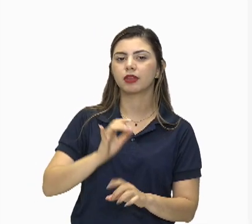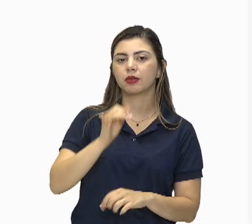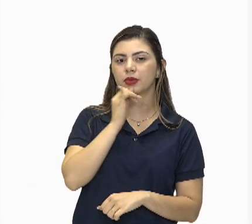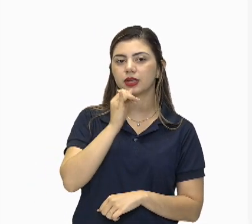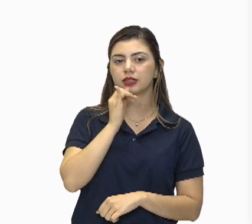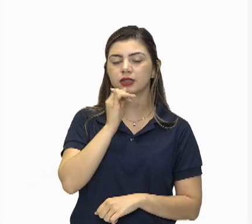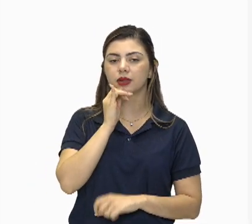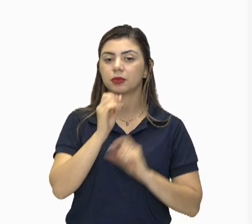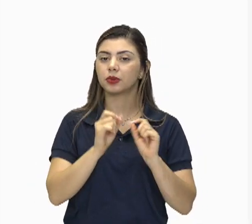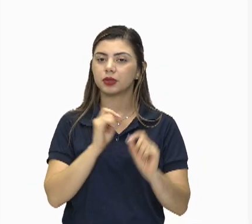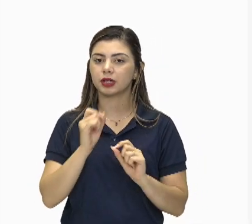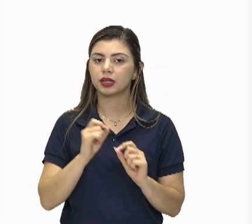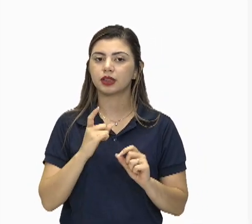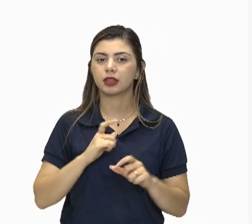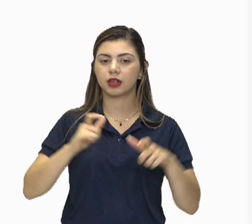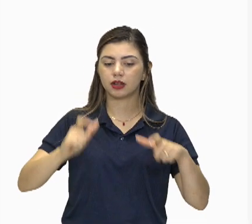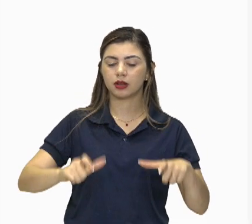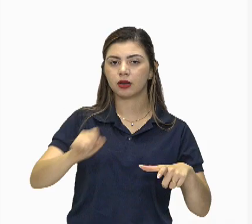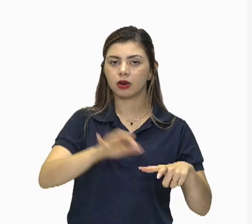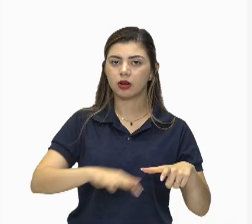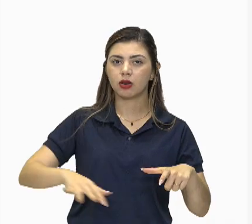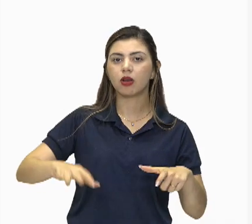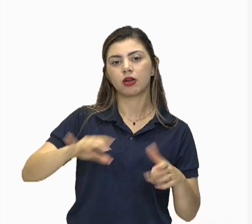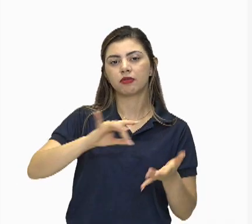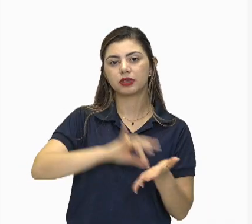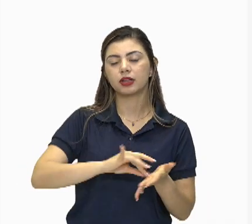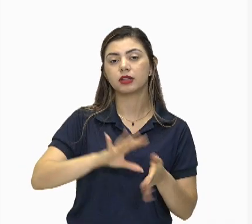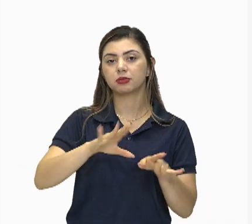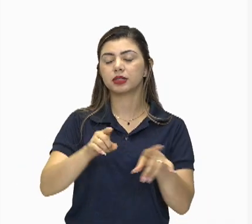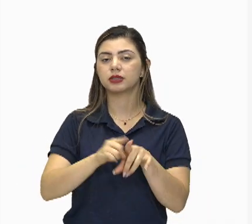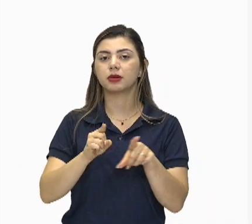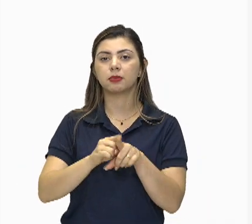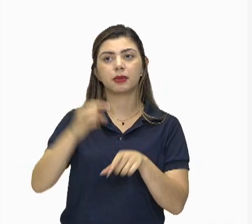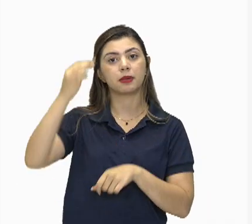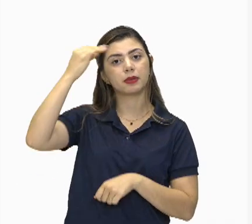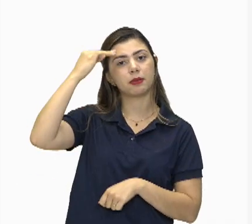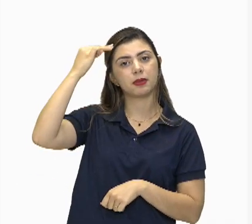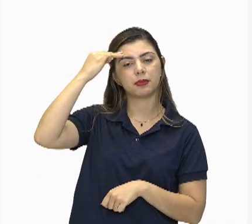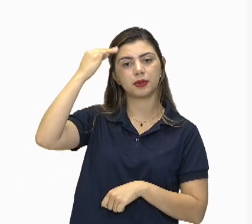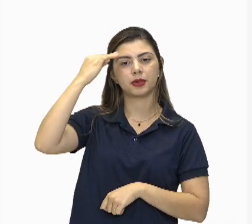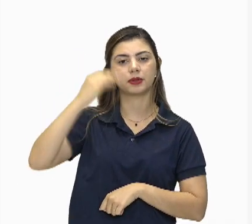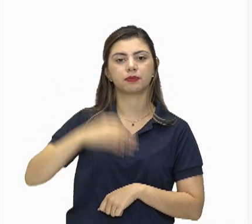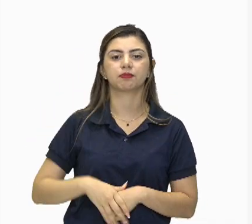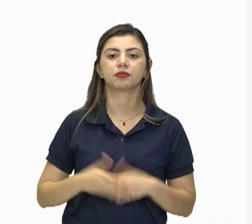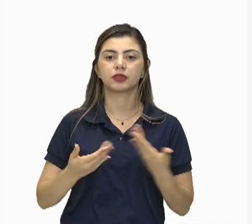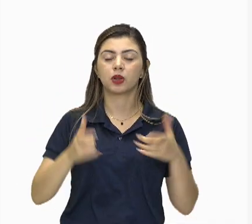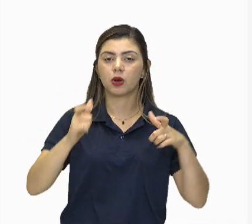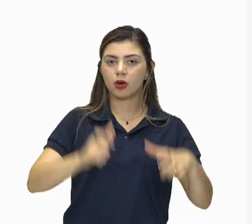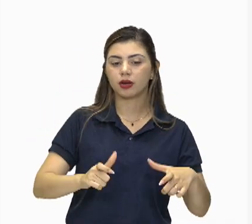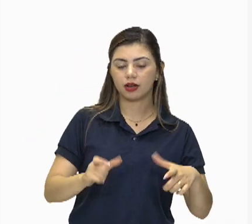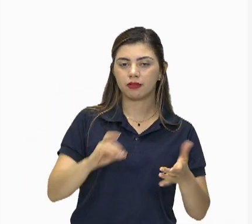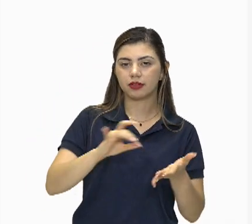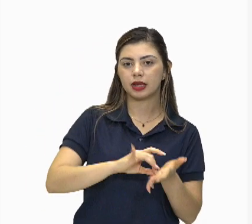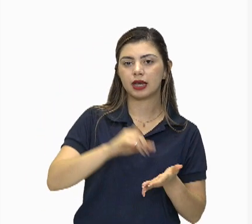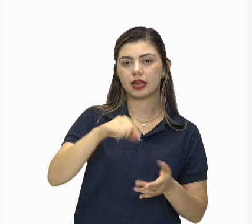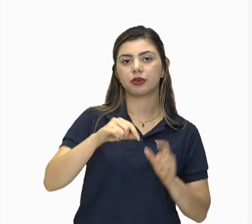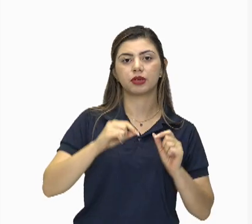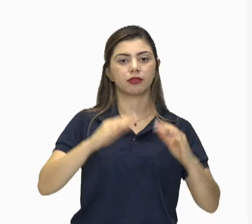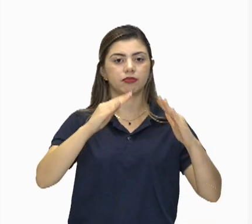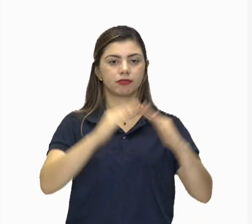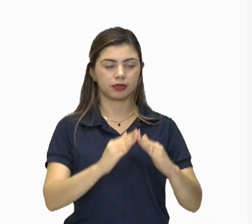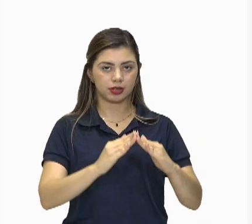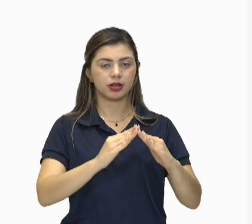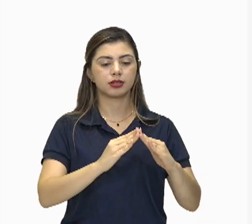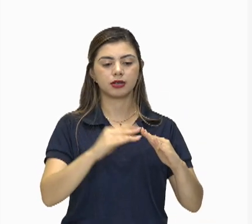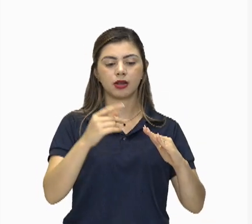uma composição espacial física e psicológica. O espaço físico é a casa onde a personagem se encontra